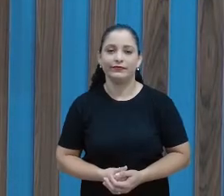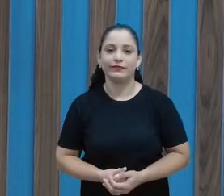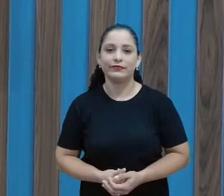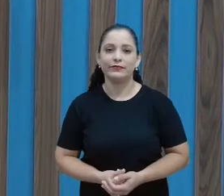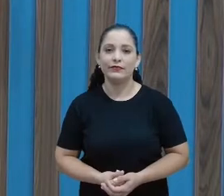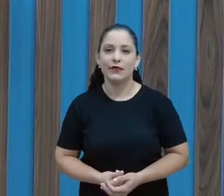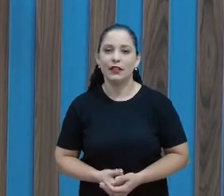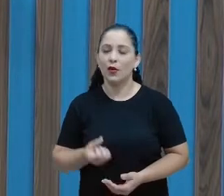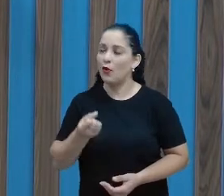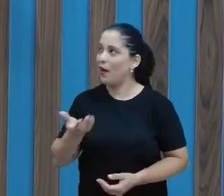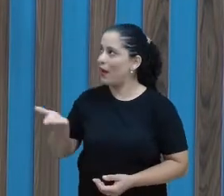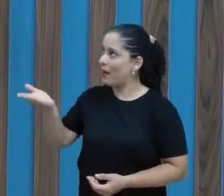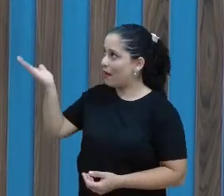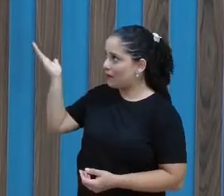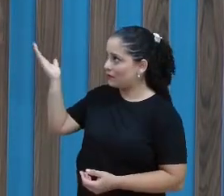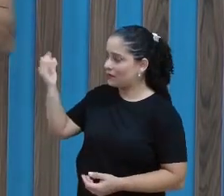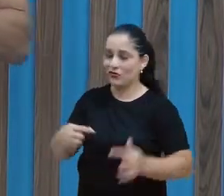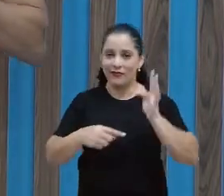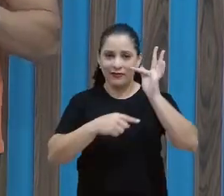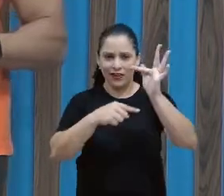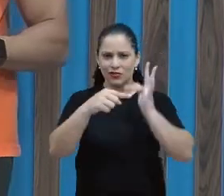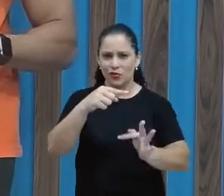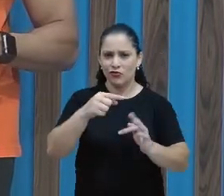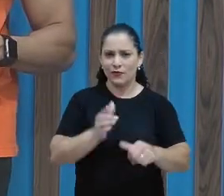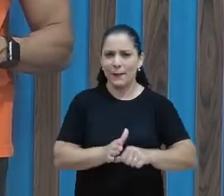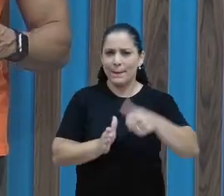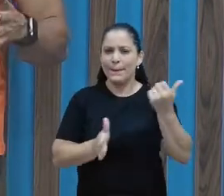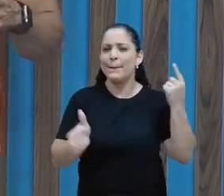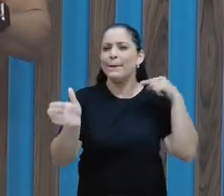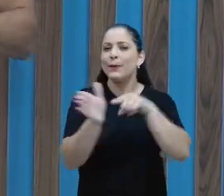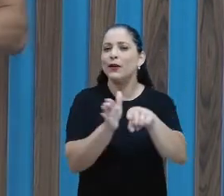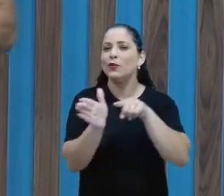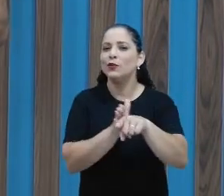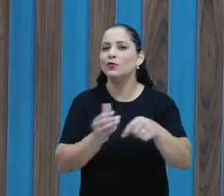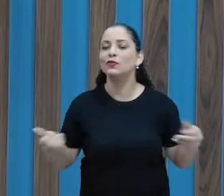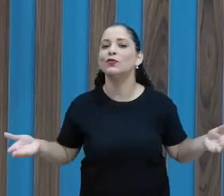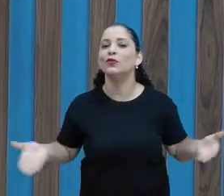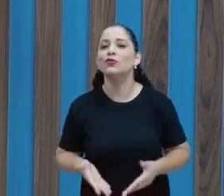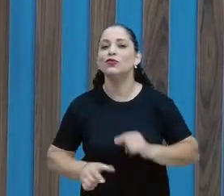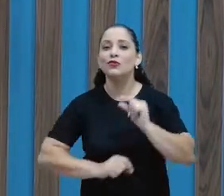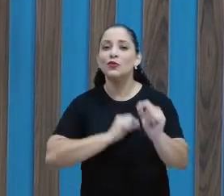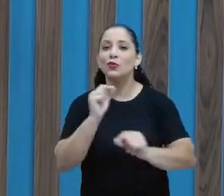essas frações aí, foi a primeira pergunta que eu fiz para você na aula de hoje. Essas